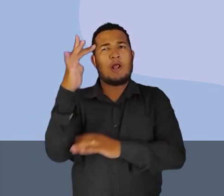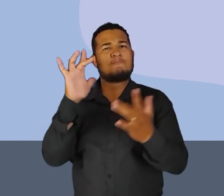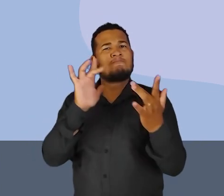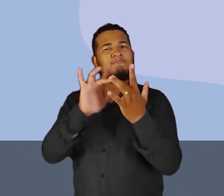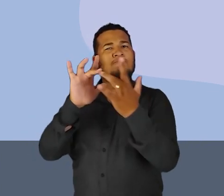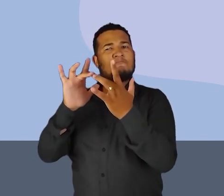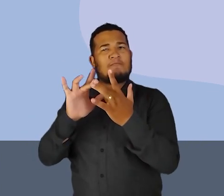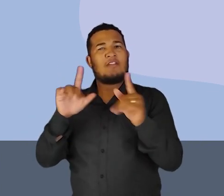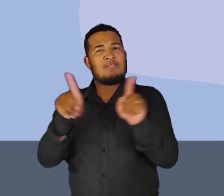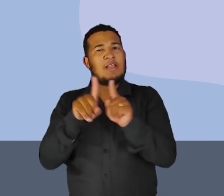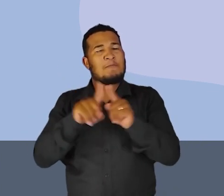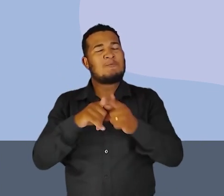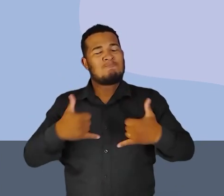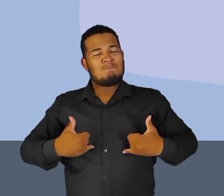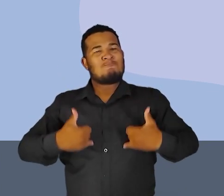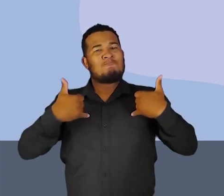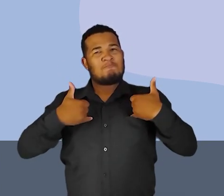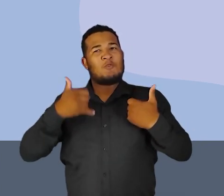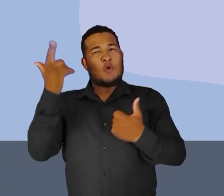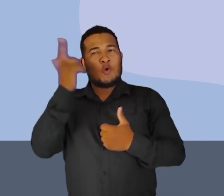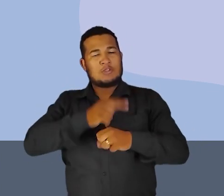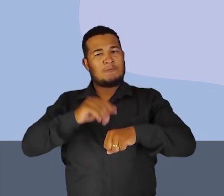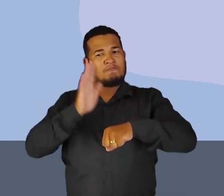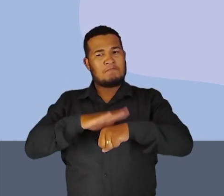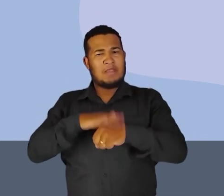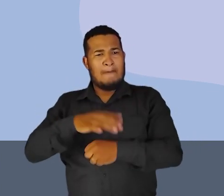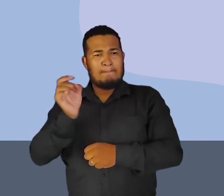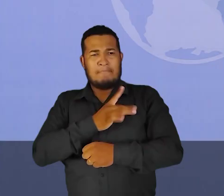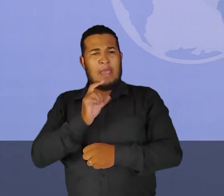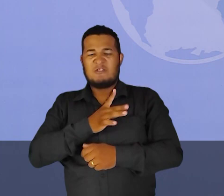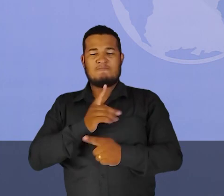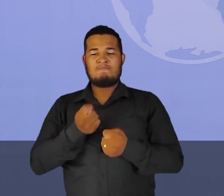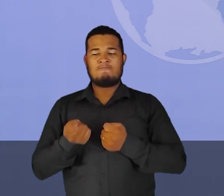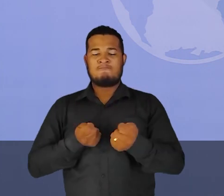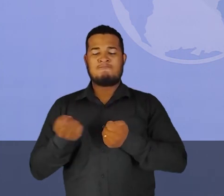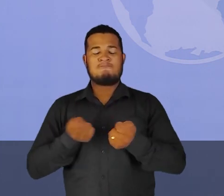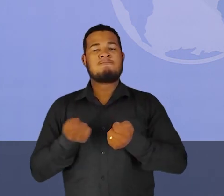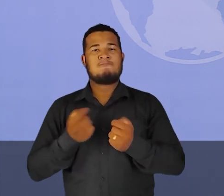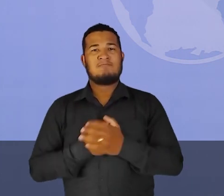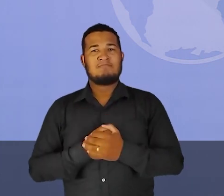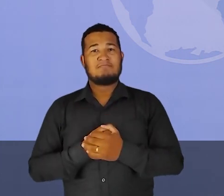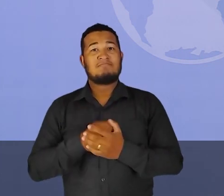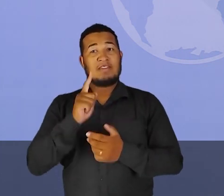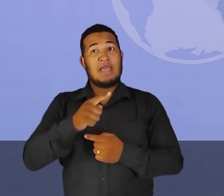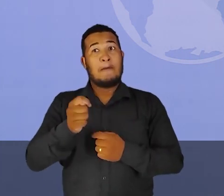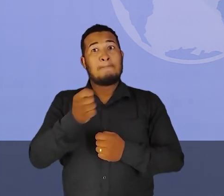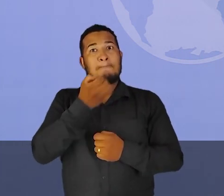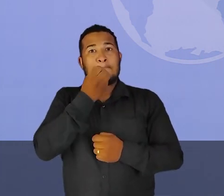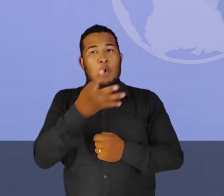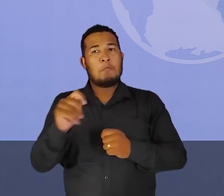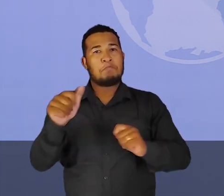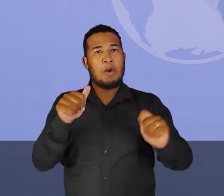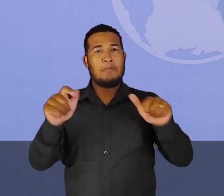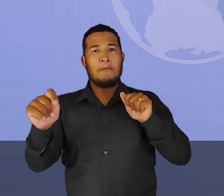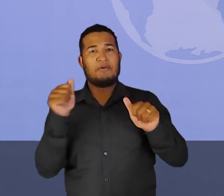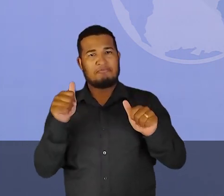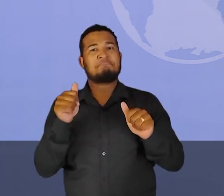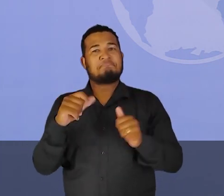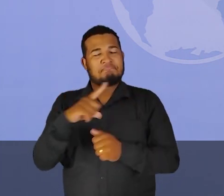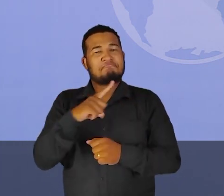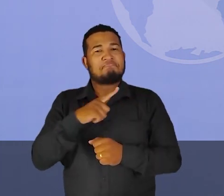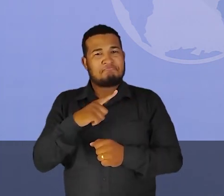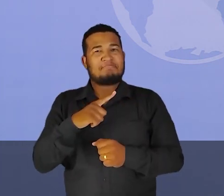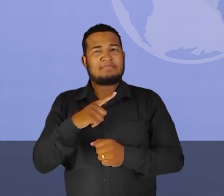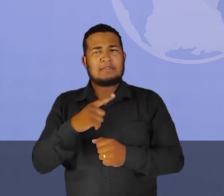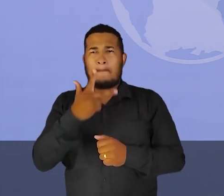e o orgulho de controlar os próprios medos e receios. Então, esses são alguns benefícios desta prática, né,